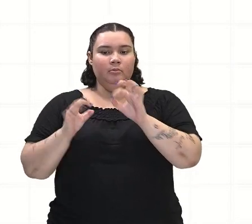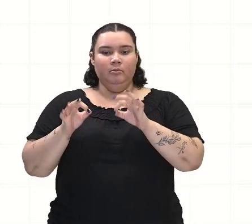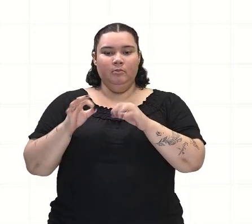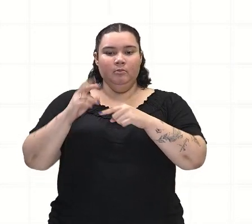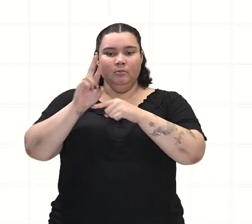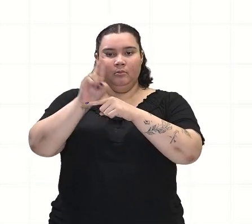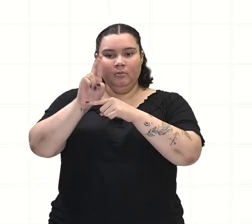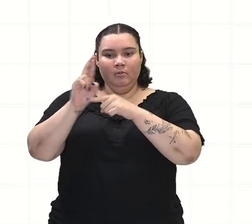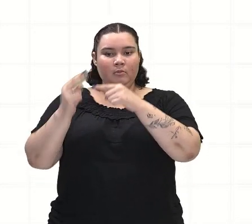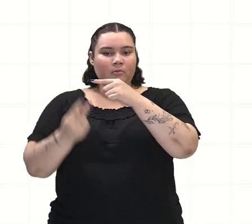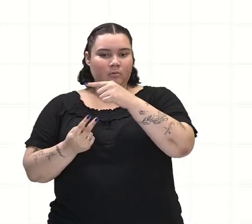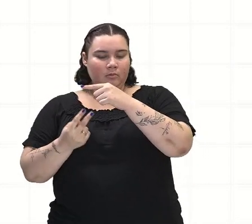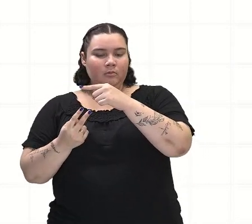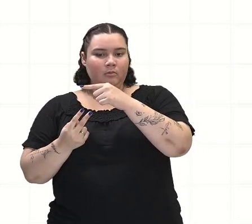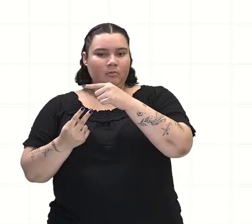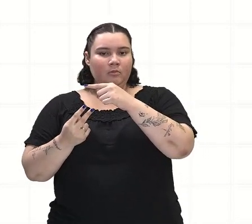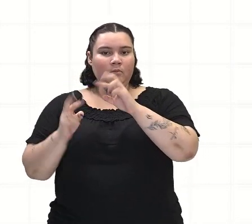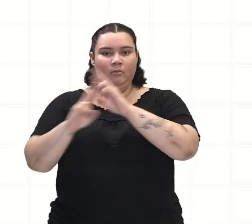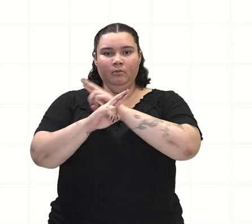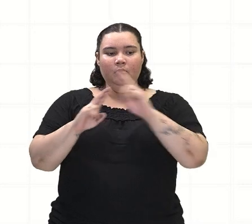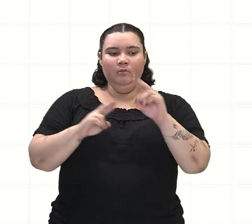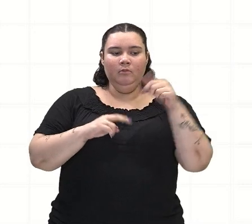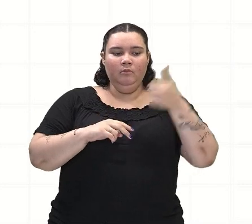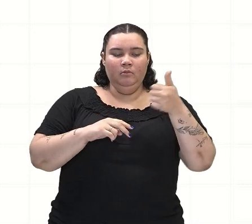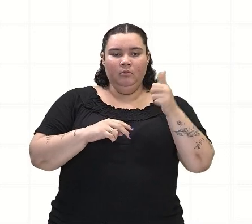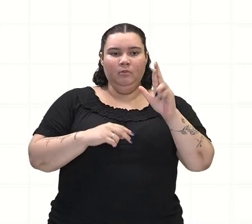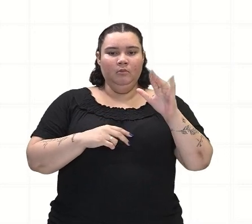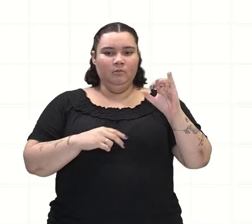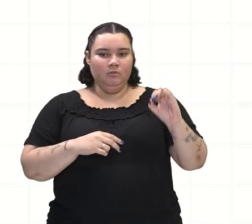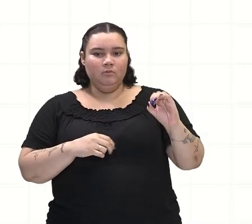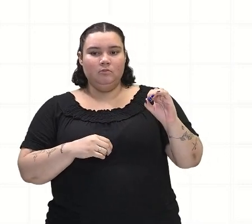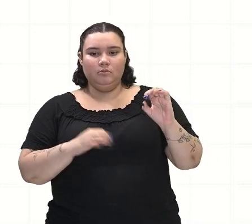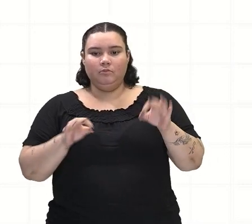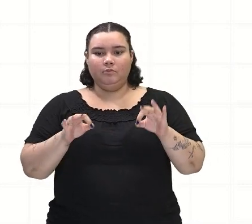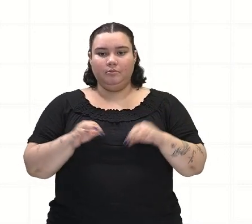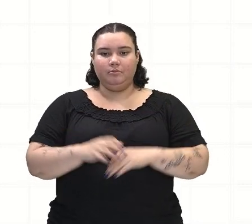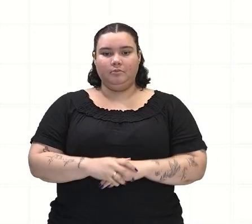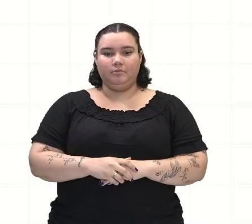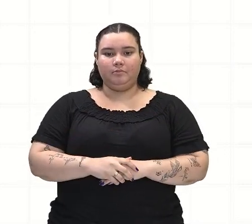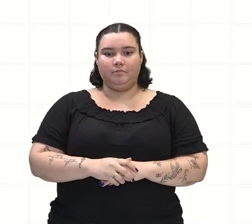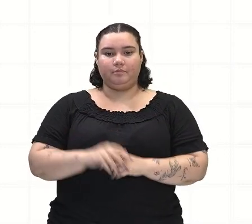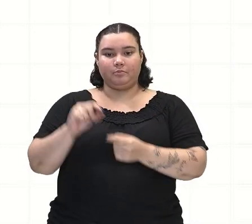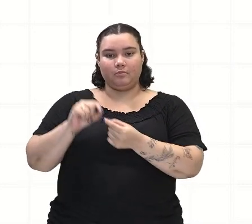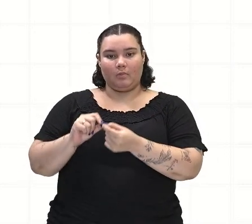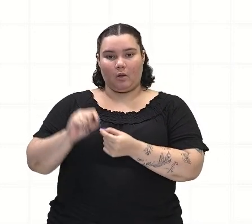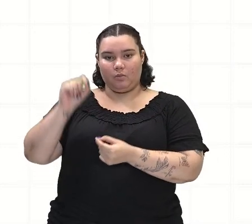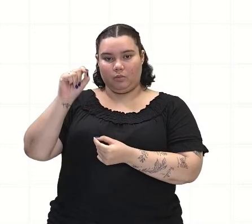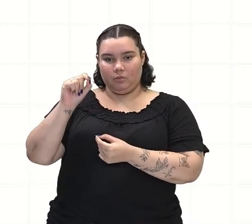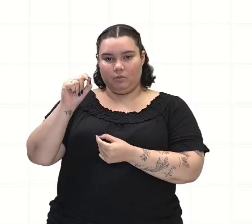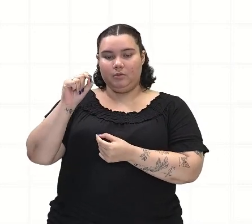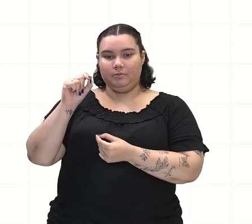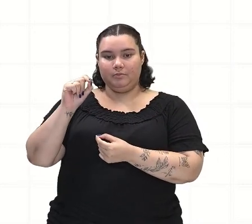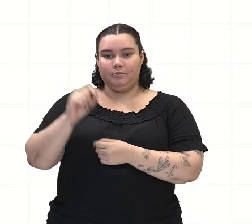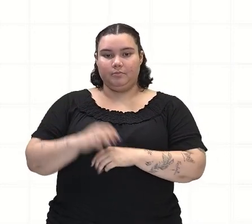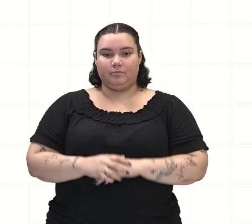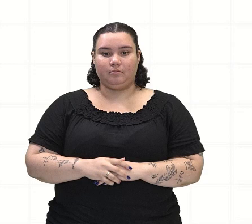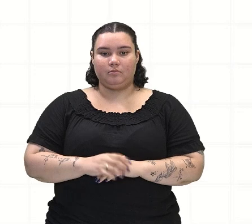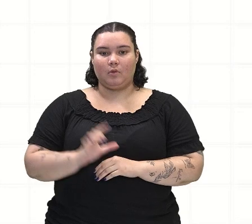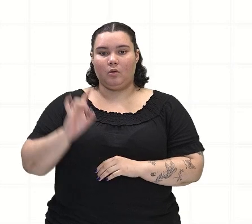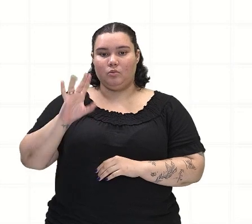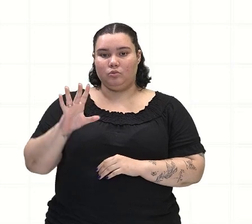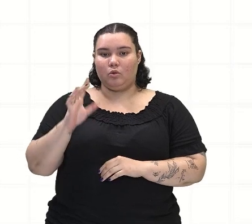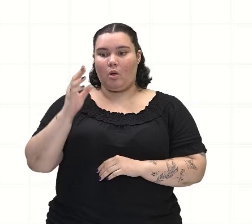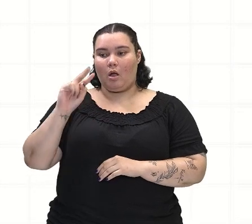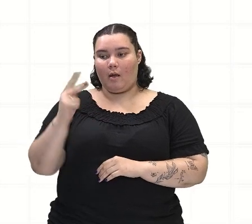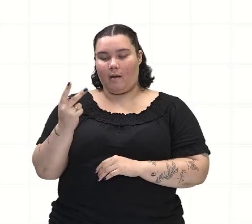relação a esse raio aqui primeiro, é a metade do primeiro raio. E a altura aqui inicial era só a